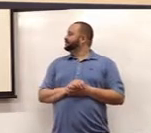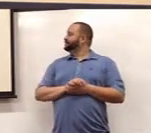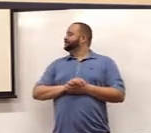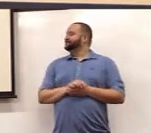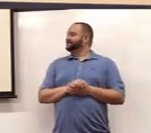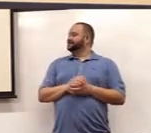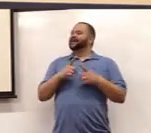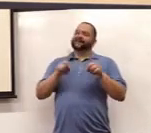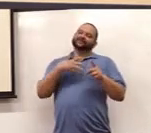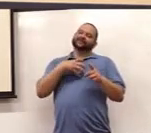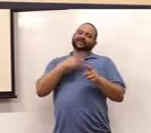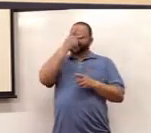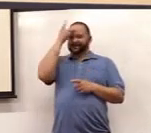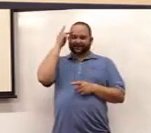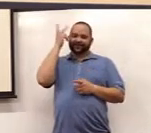que a música teve